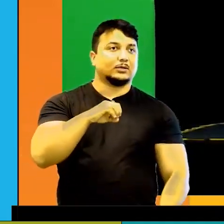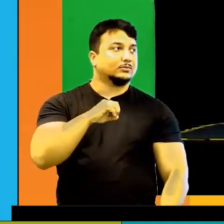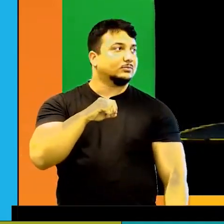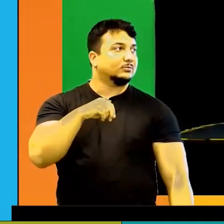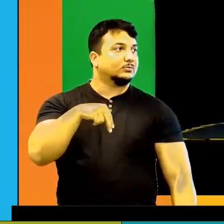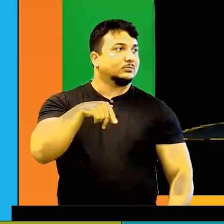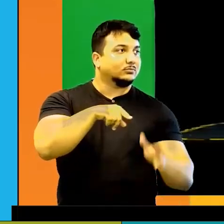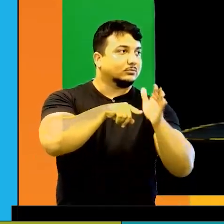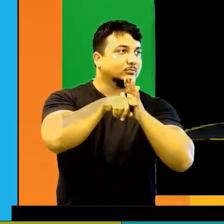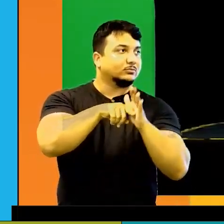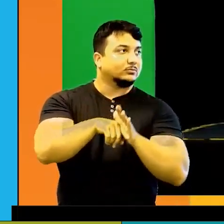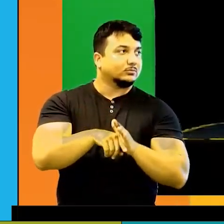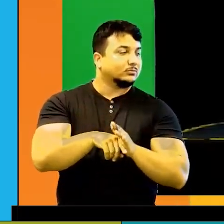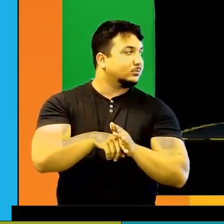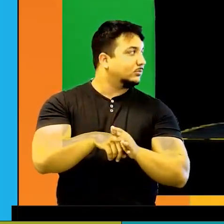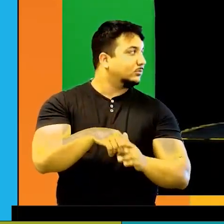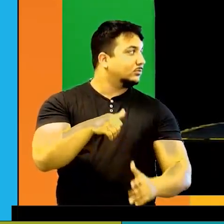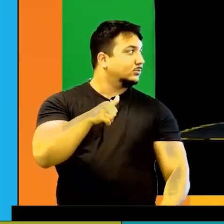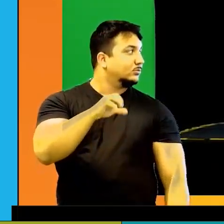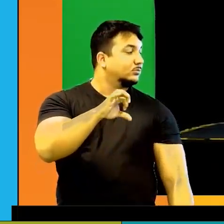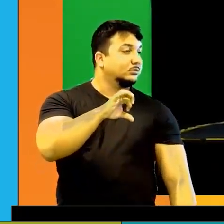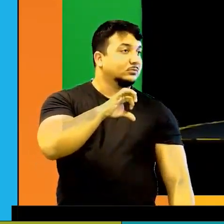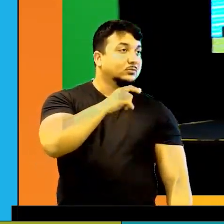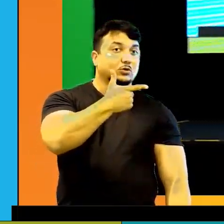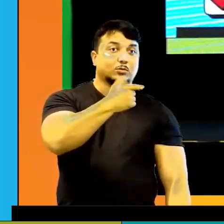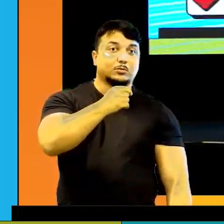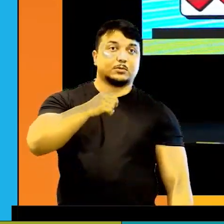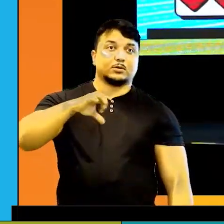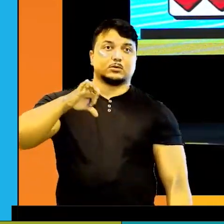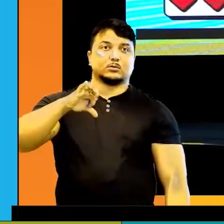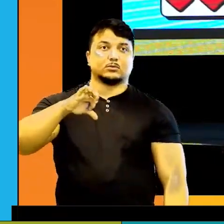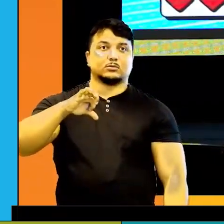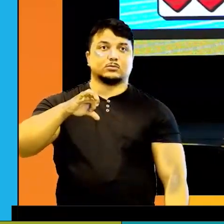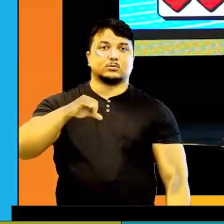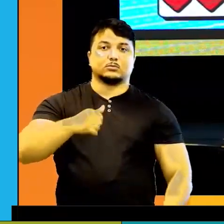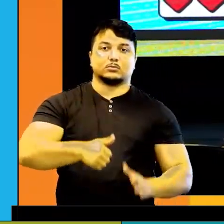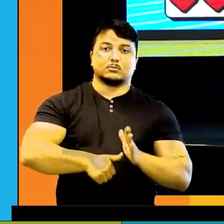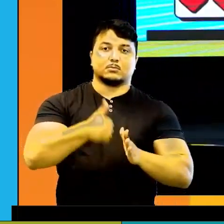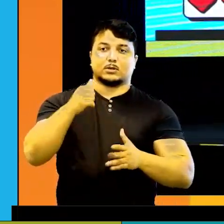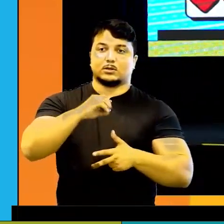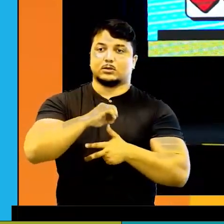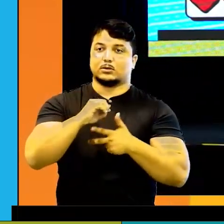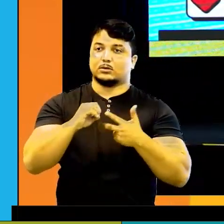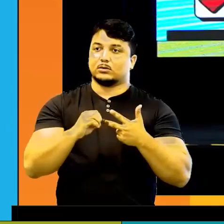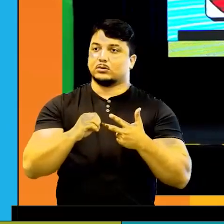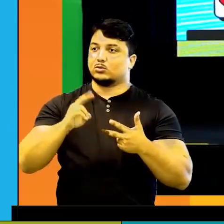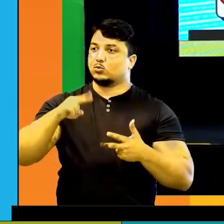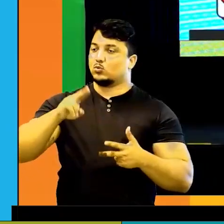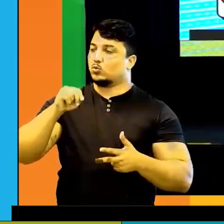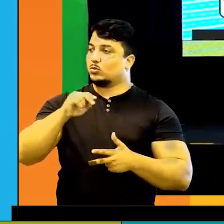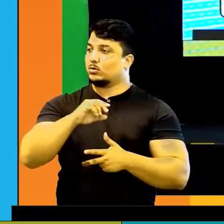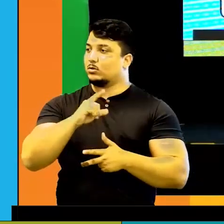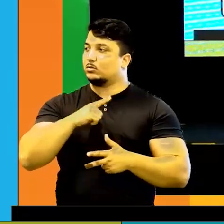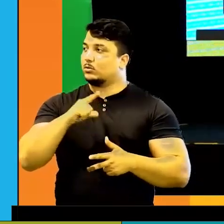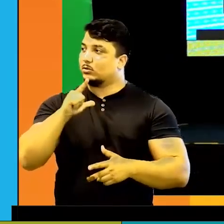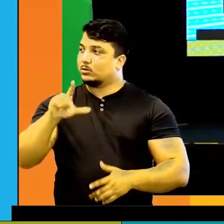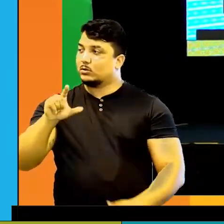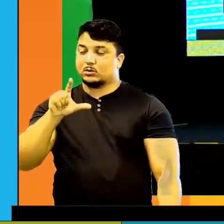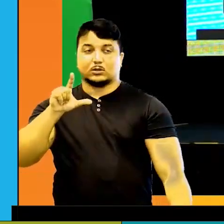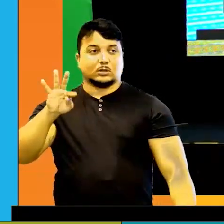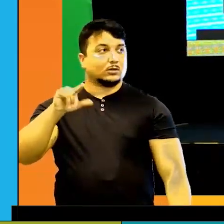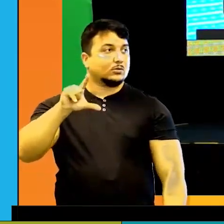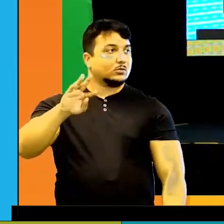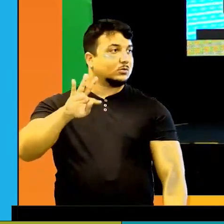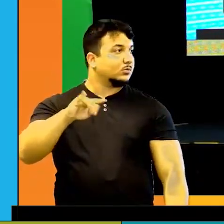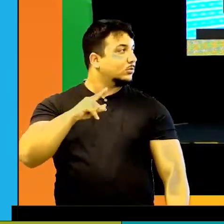no Brasil, tá? A partir de 2009 foi quando aconteceu o primeiro Enem. E nunca a literatura deixou de ser